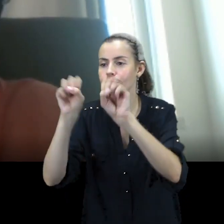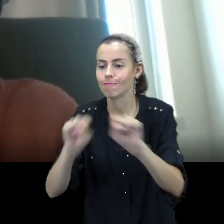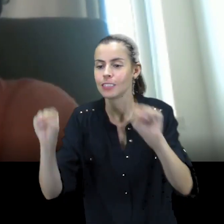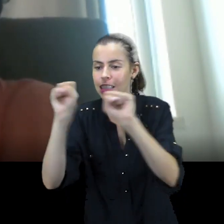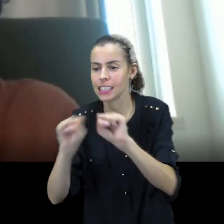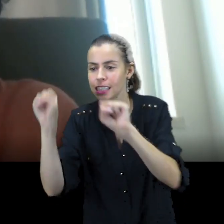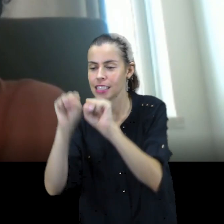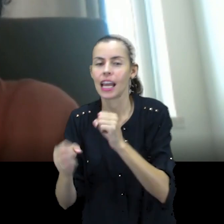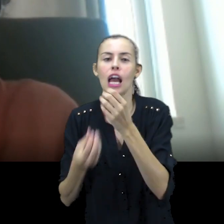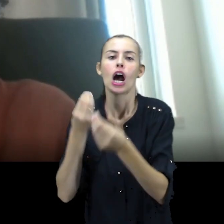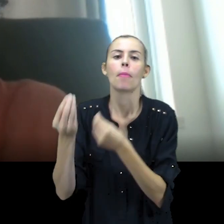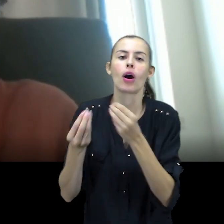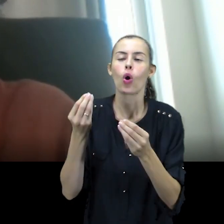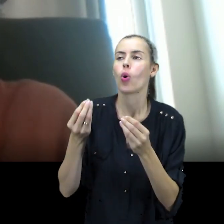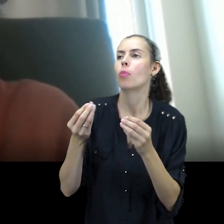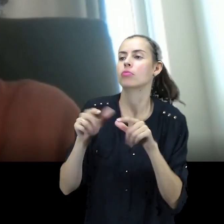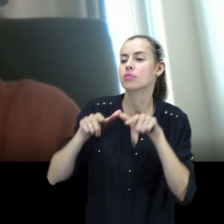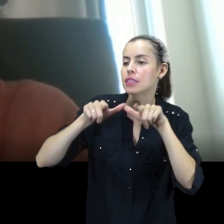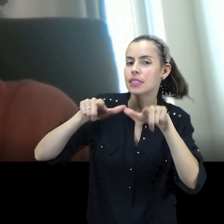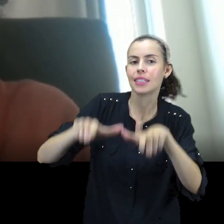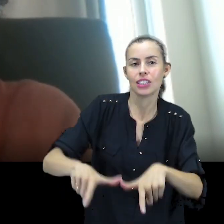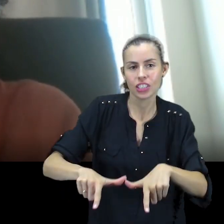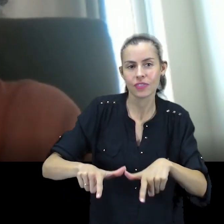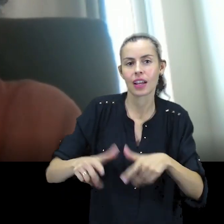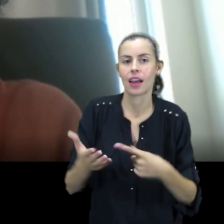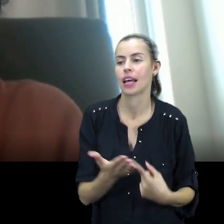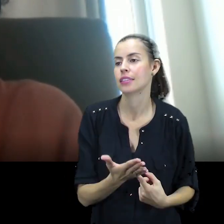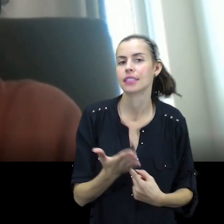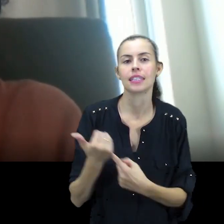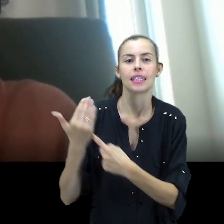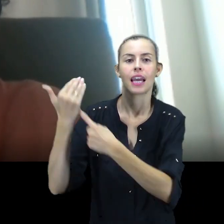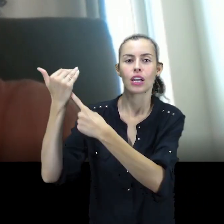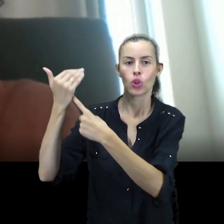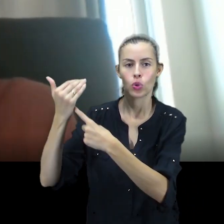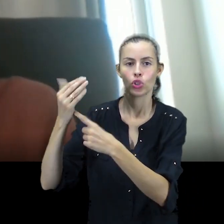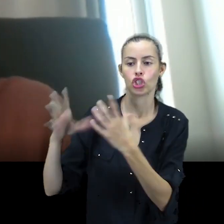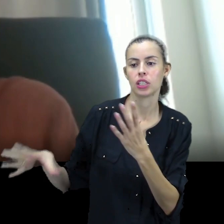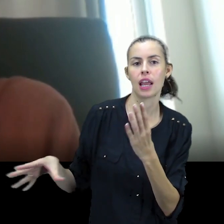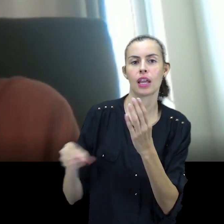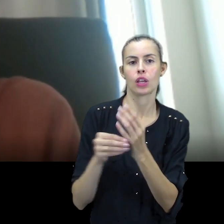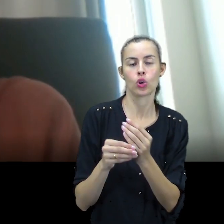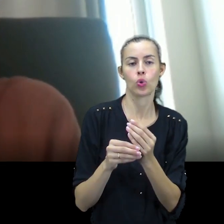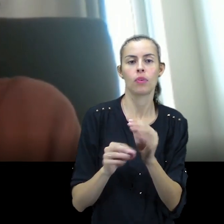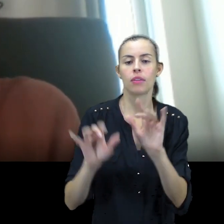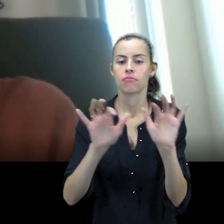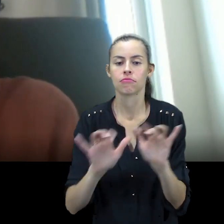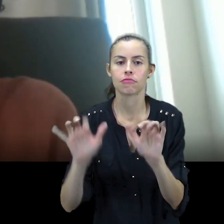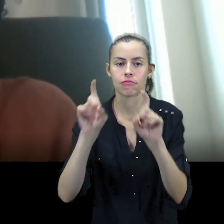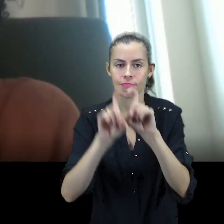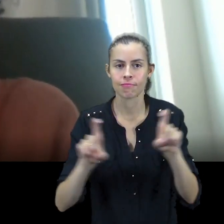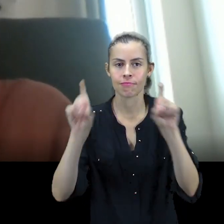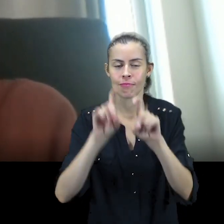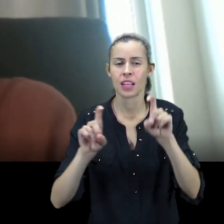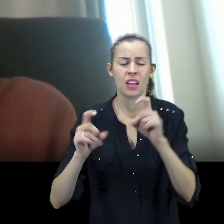com os nossos conselhos superiores. Então, a resolução da extensão é uma resolução do Conselho de Ensino, Pesquisa